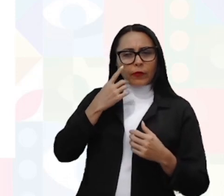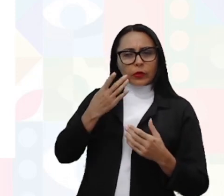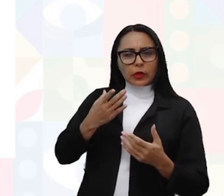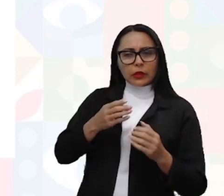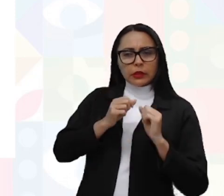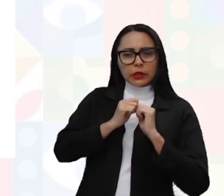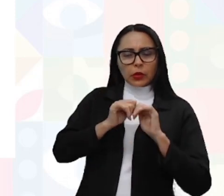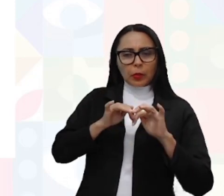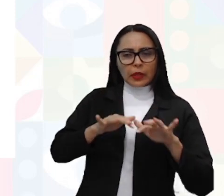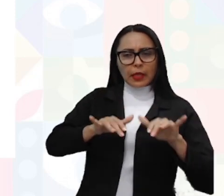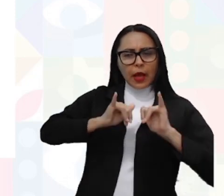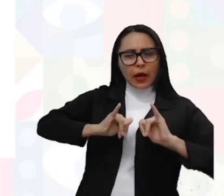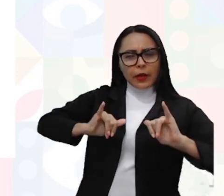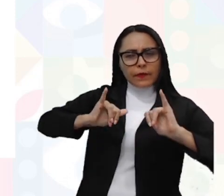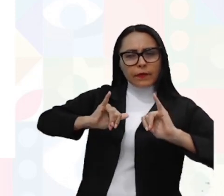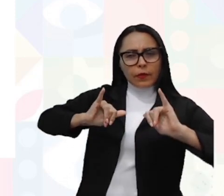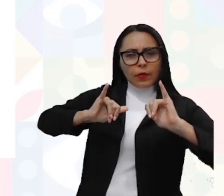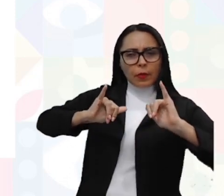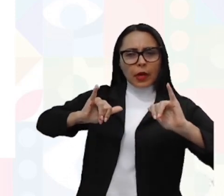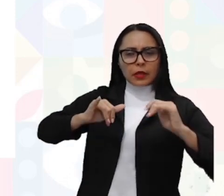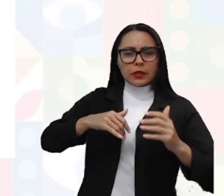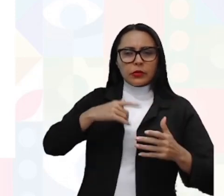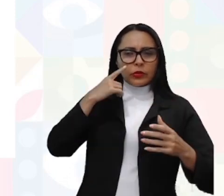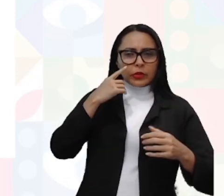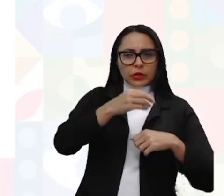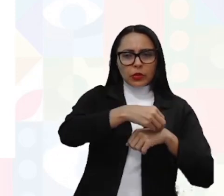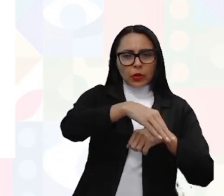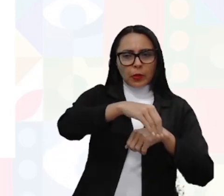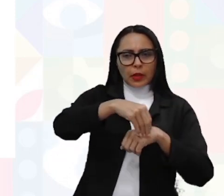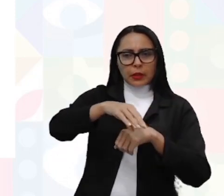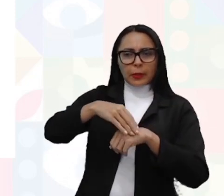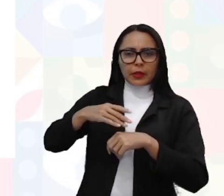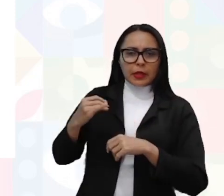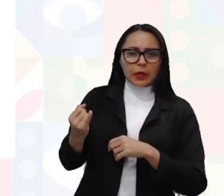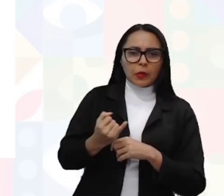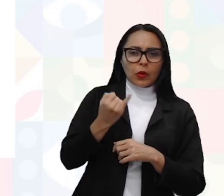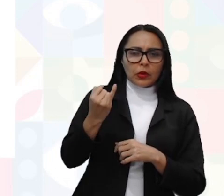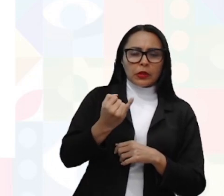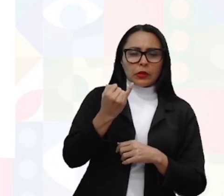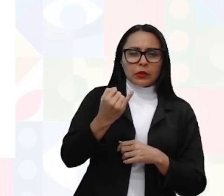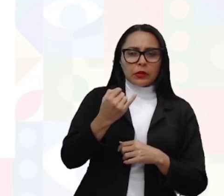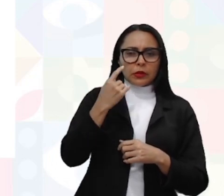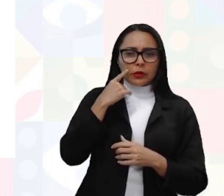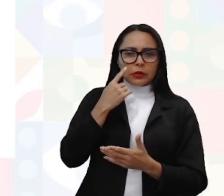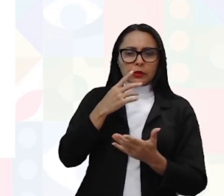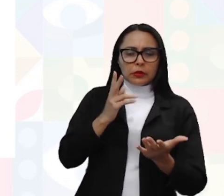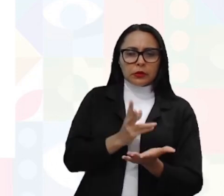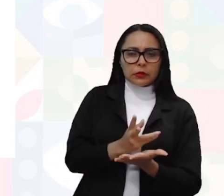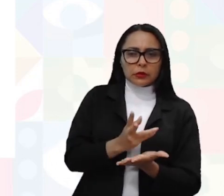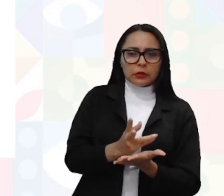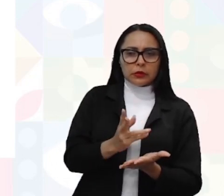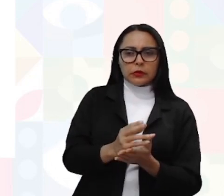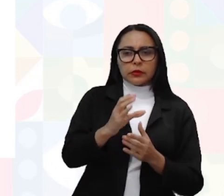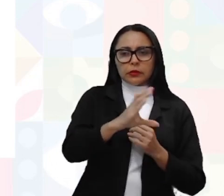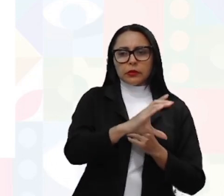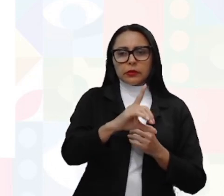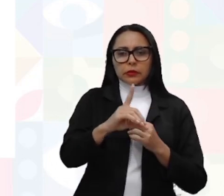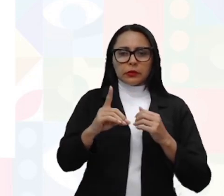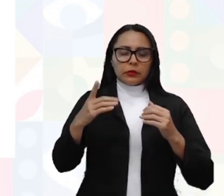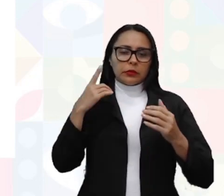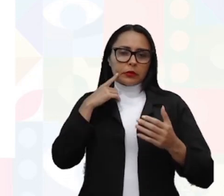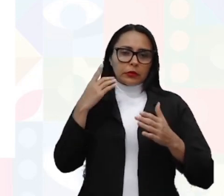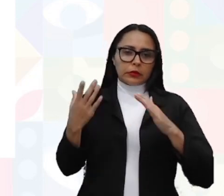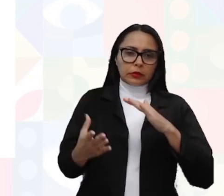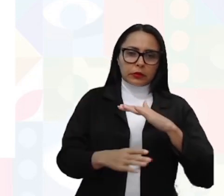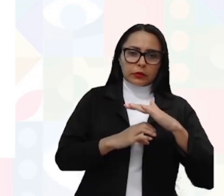compartilhar informações e esse compartilhamento torna-se essencial para a manutenção e a coordenação das empresas que